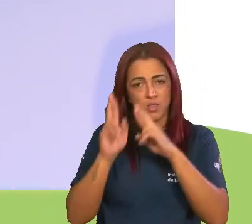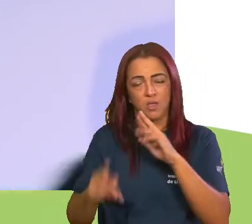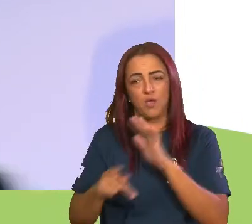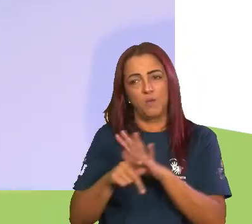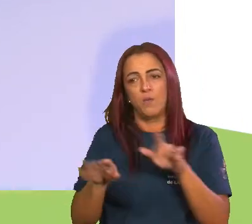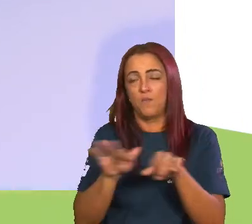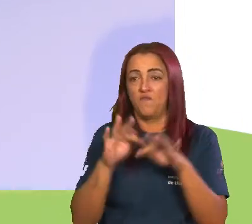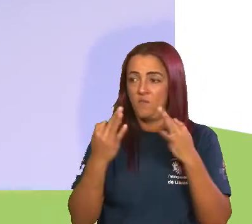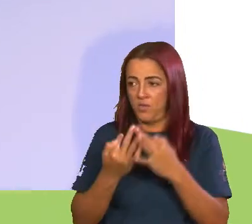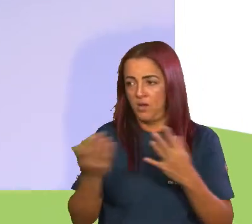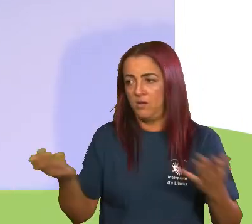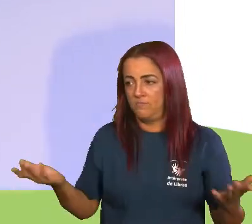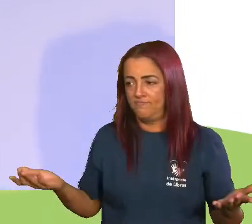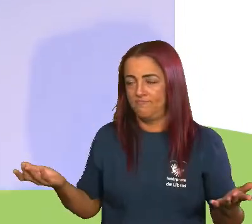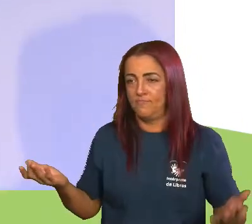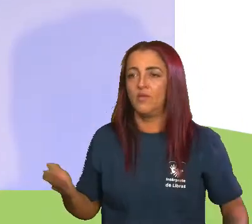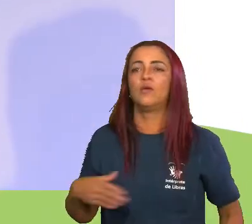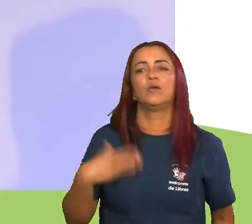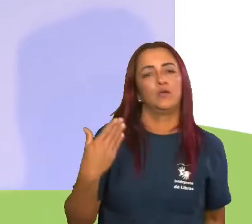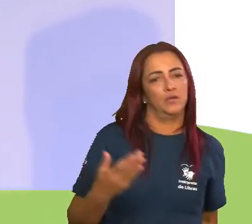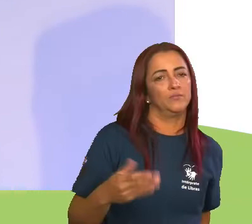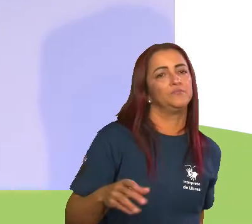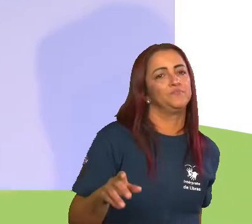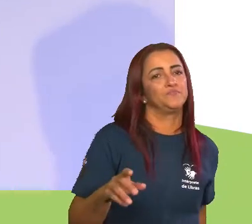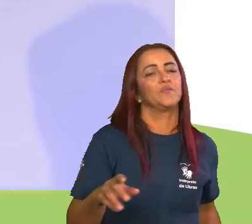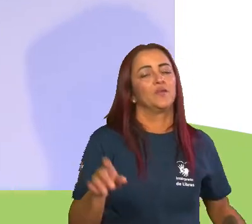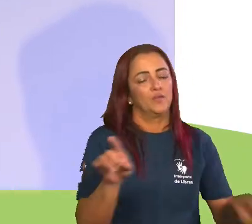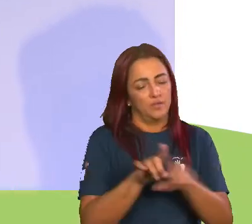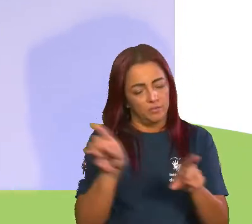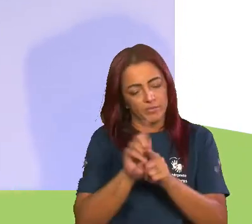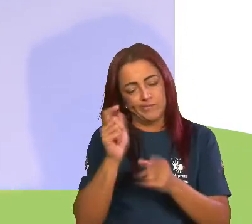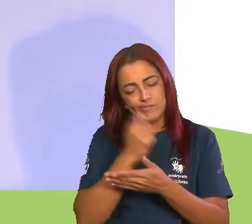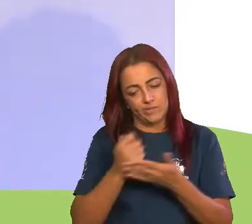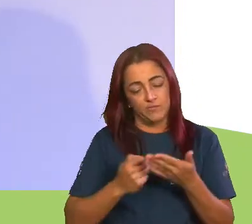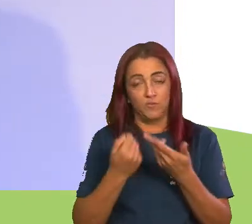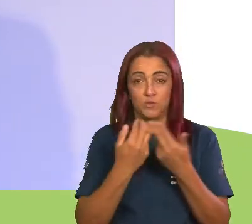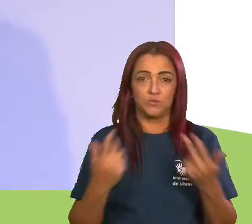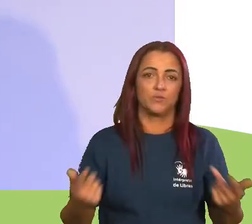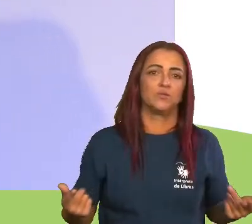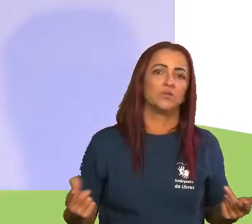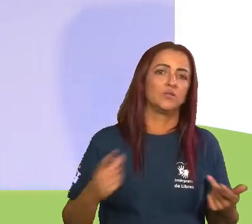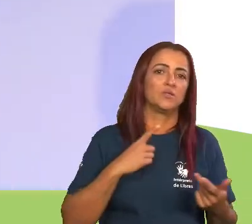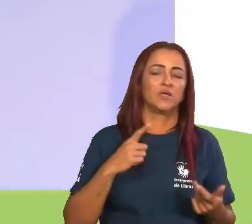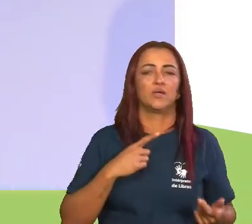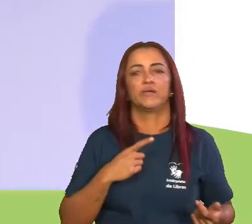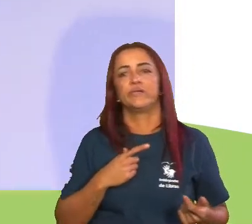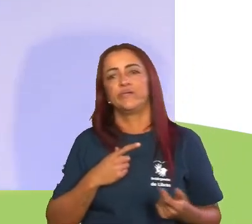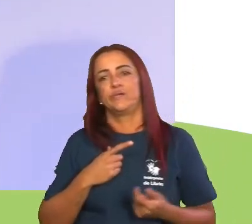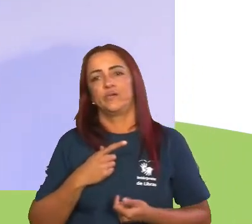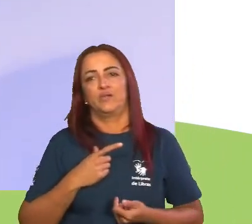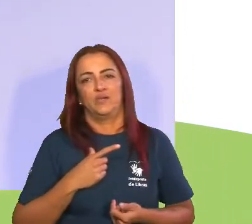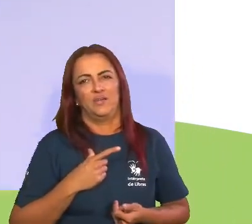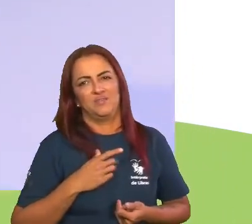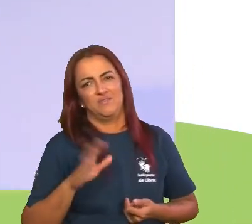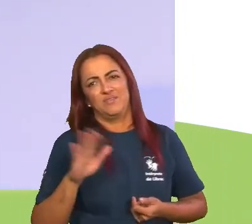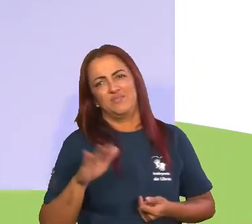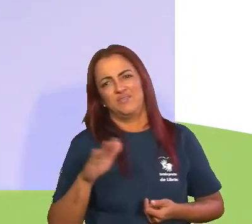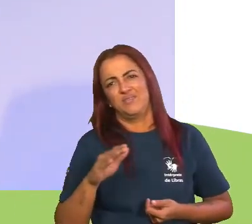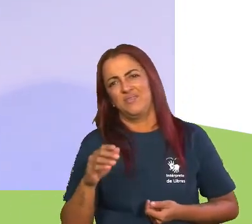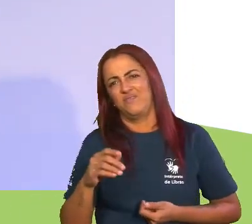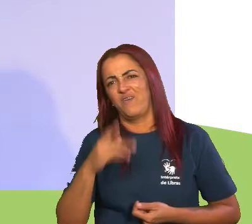E eu escrevi umas coisas... Aqui, eu pedi para escrever, porque geralmente... E